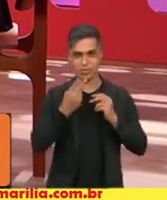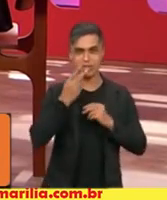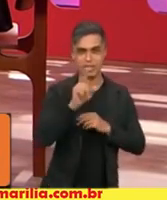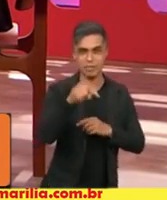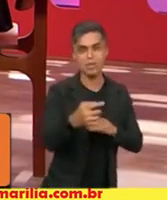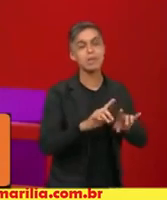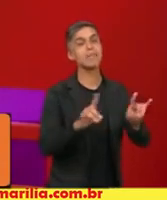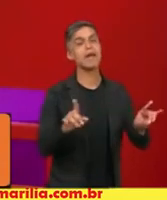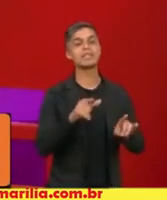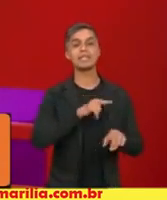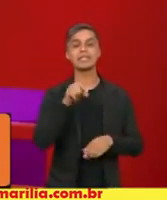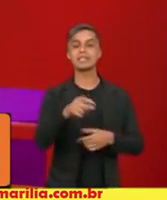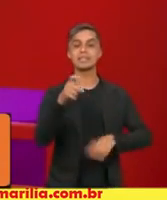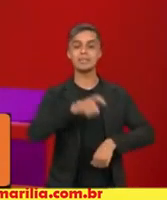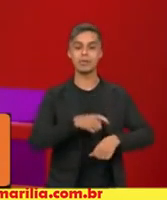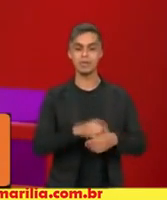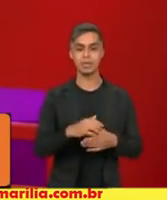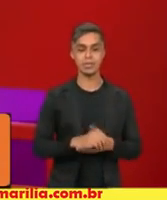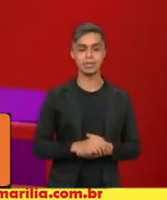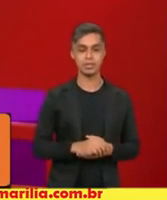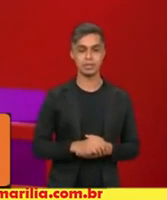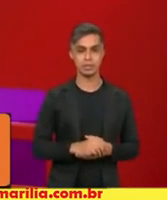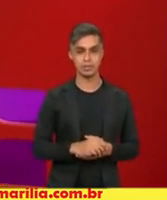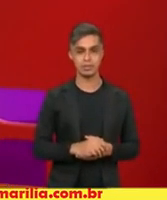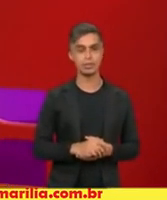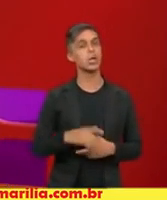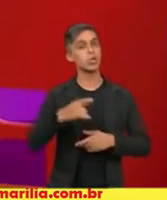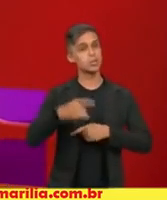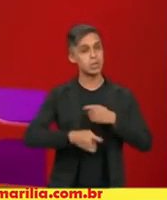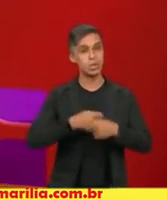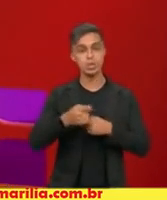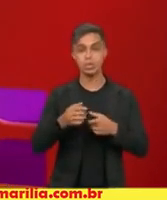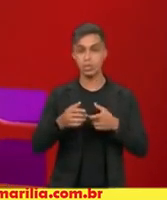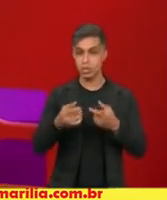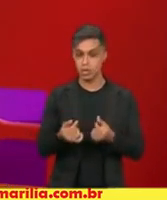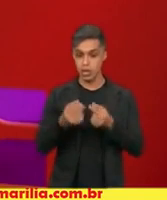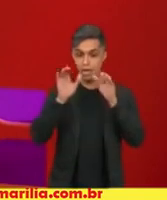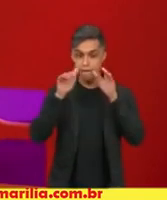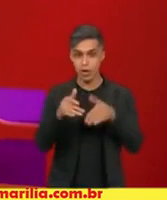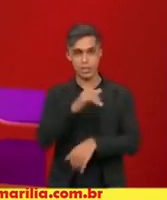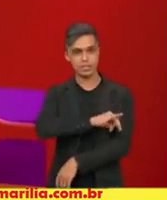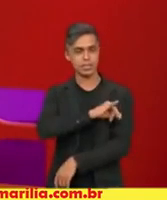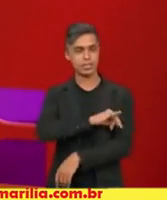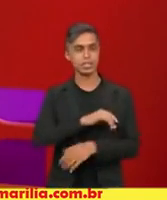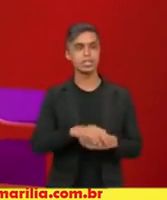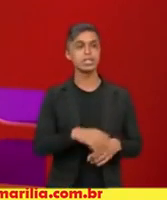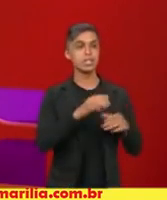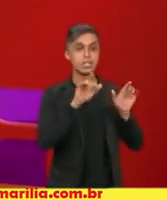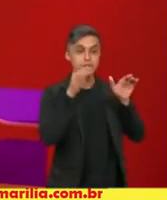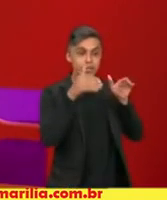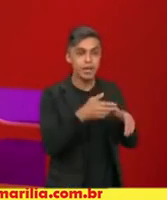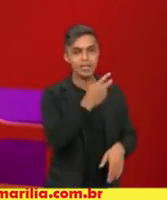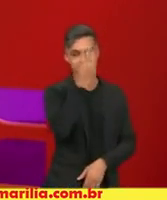nesse momento é a progressiva contradição entre um capital financeiro concentrado no Rio de Janeiro e um capital produtivo concentrado em São